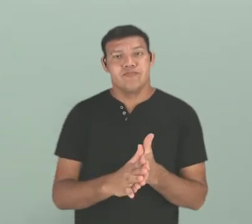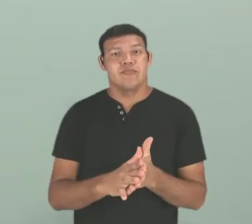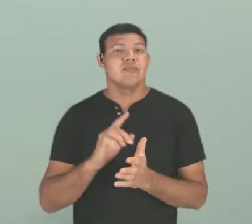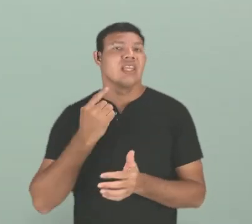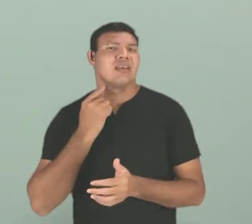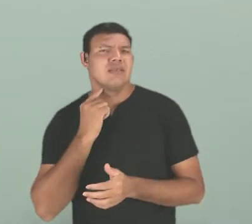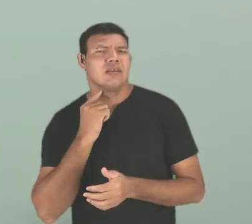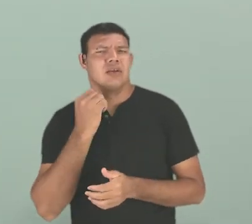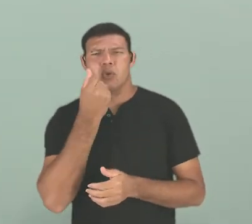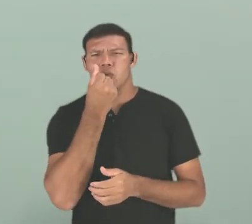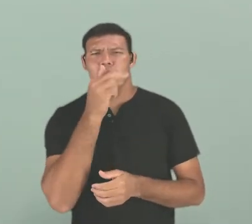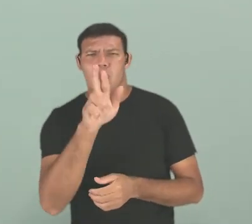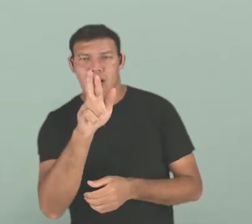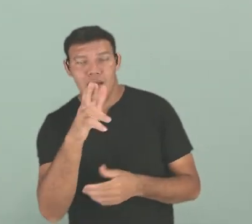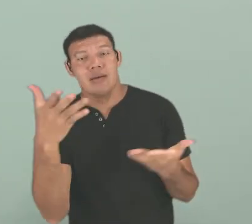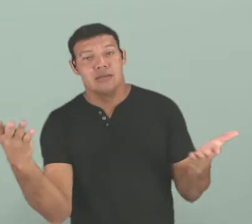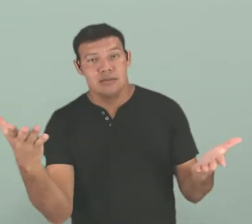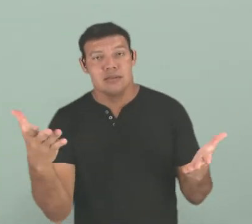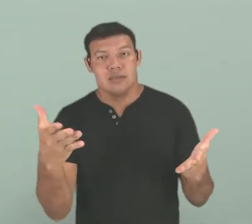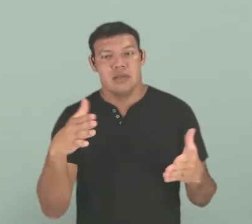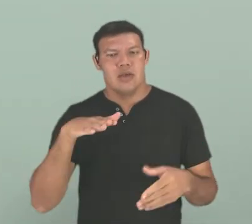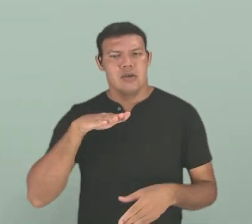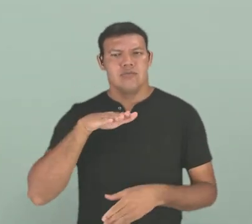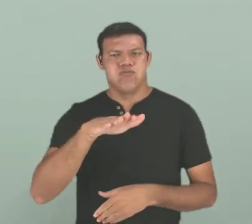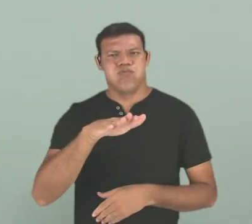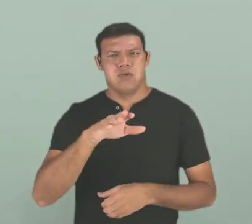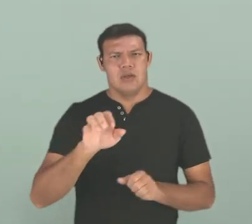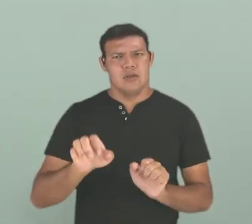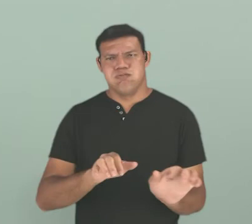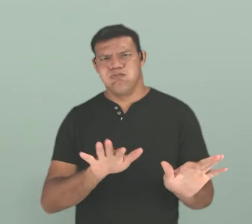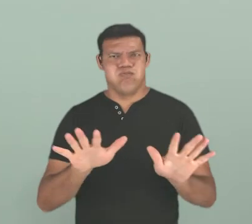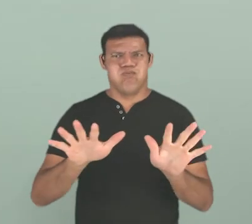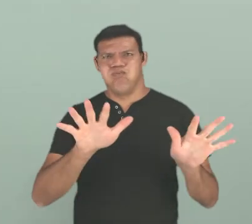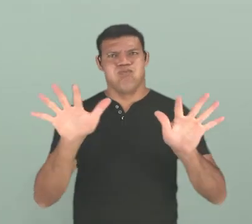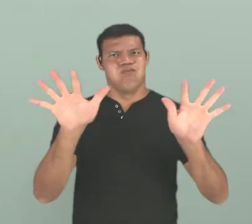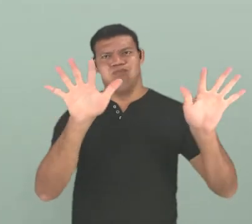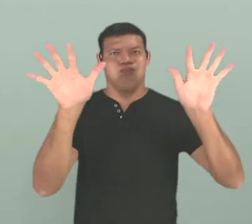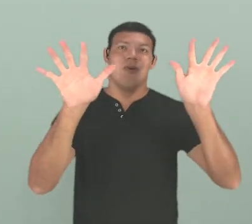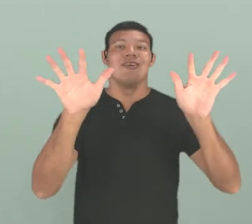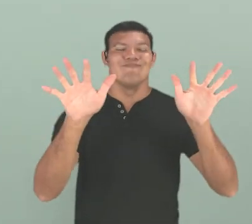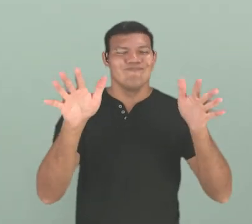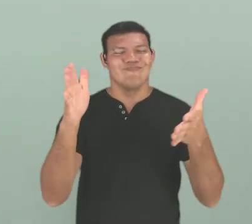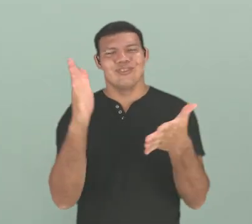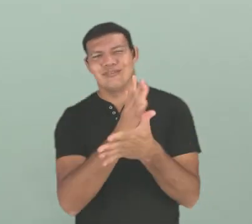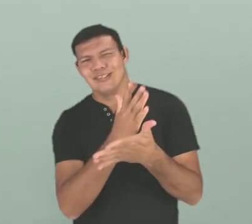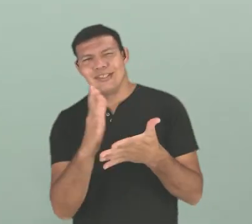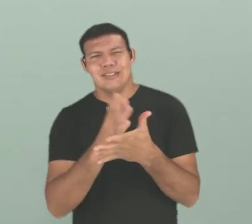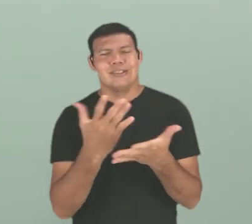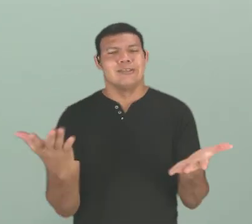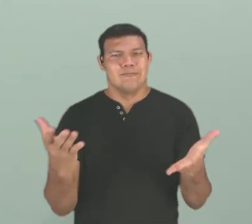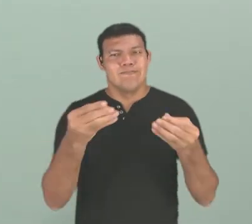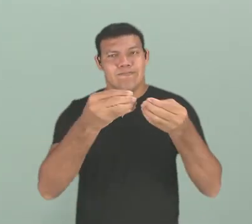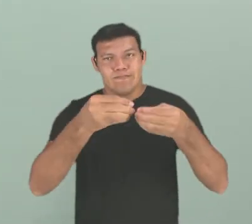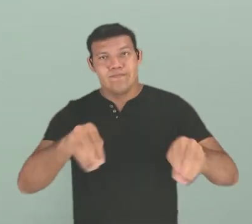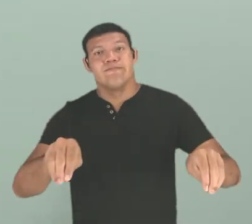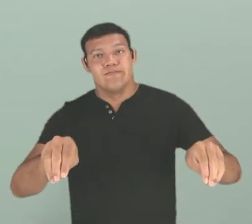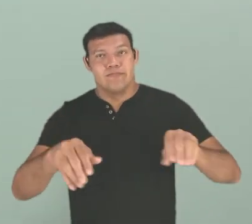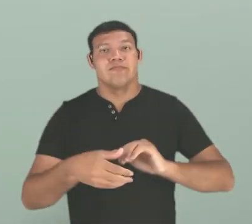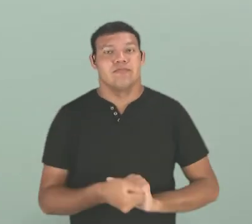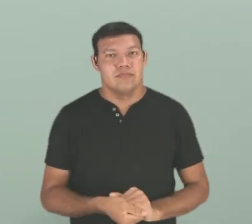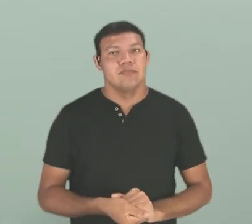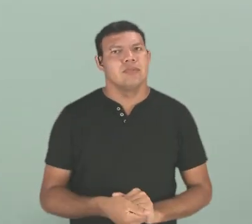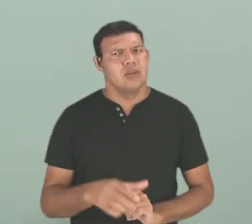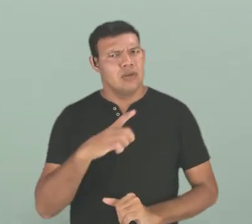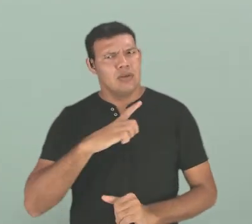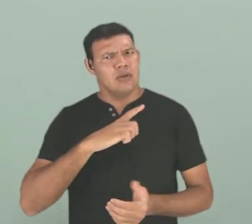ar vai aumentar, mais pessoas usando automóveis. Então, essas são algumas das consequências, mas tem muito mais consequências que isto.